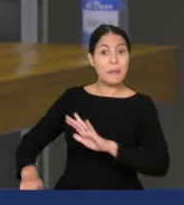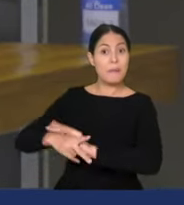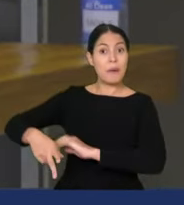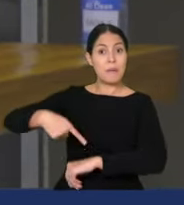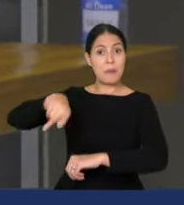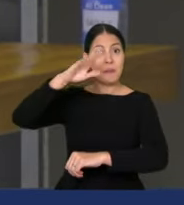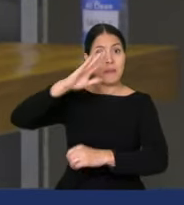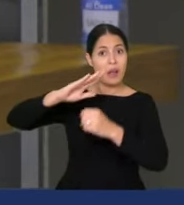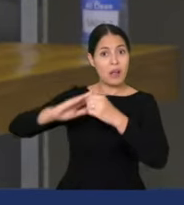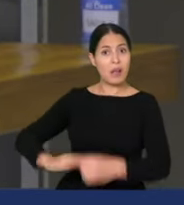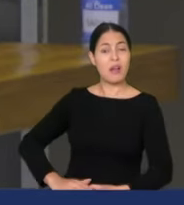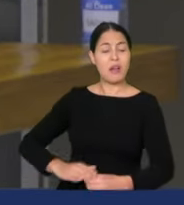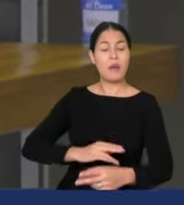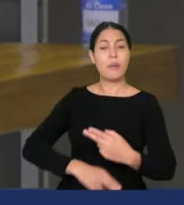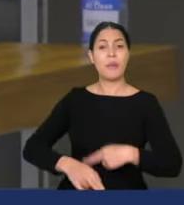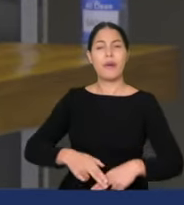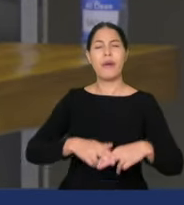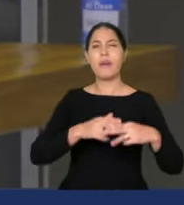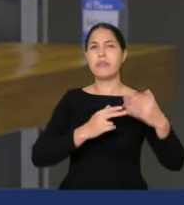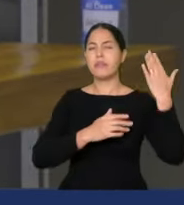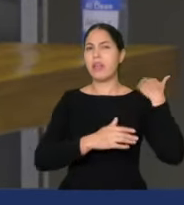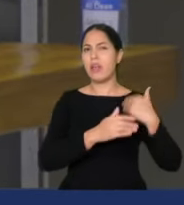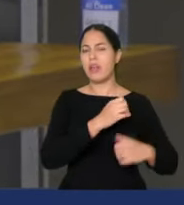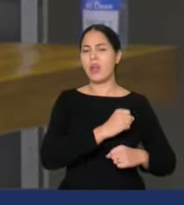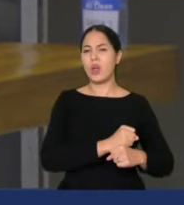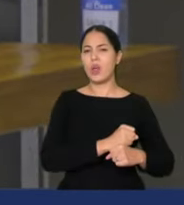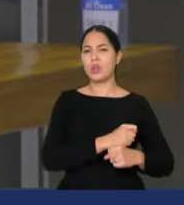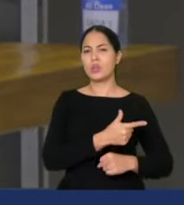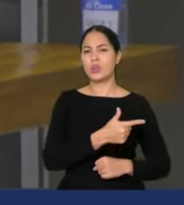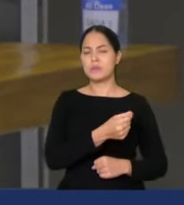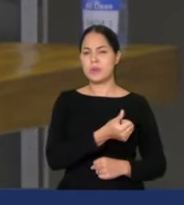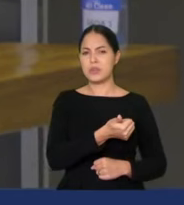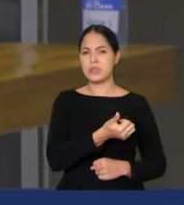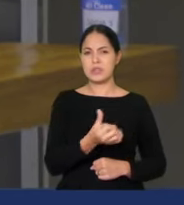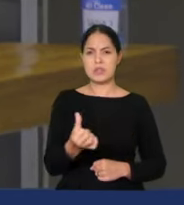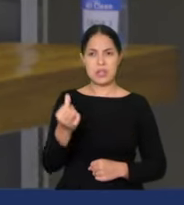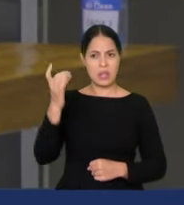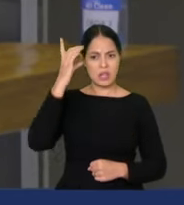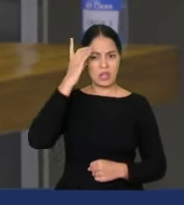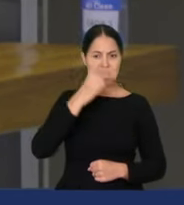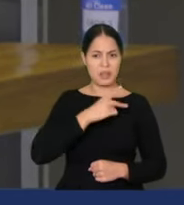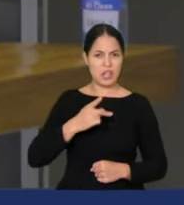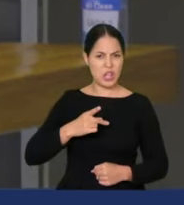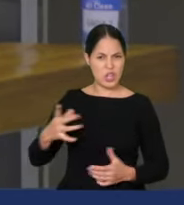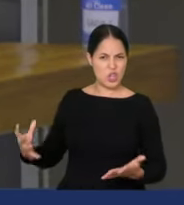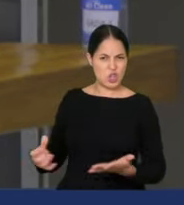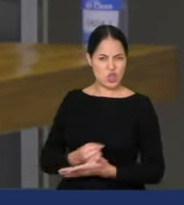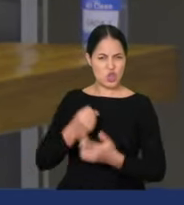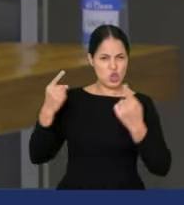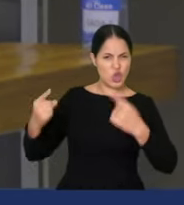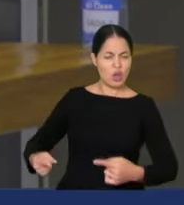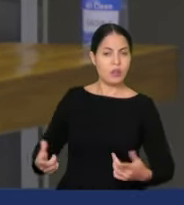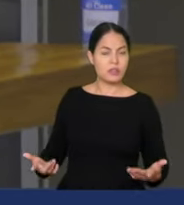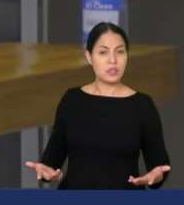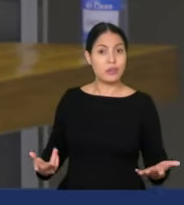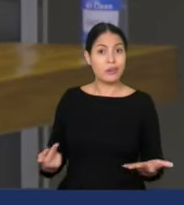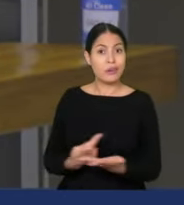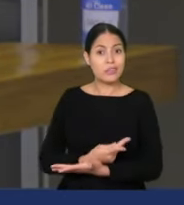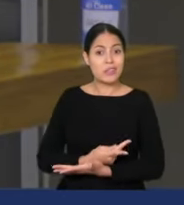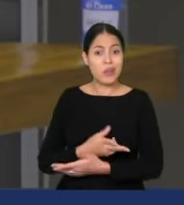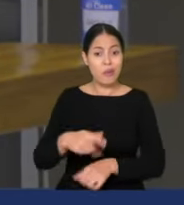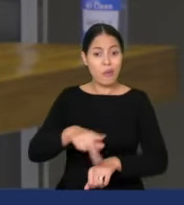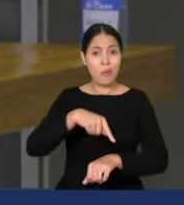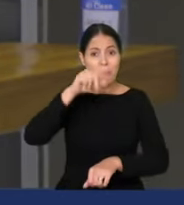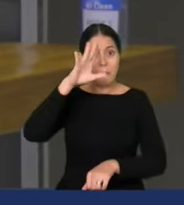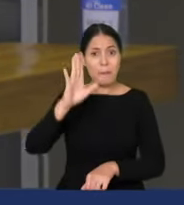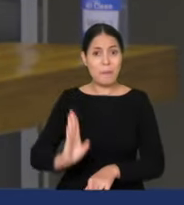desde 2016, com o golpe contra a presidenta Dilma, a gente só vê que a nossa nação tem se precarizado, ela tem